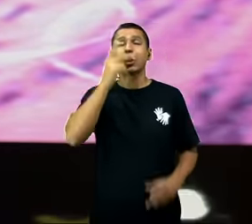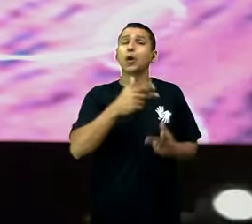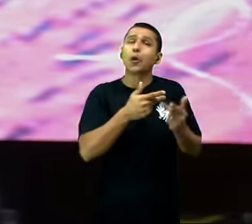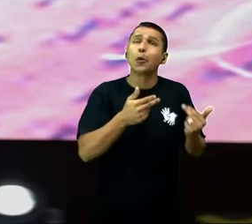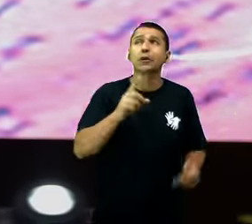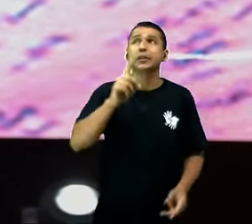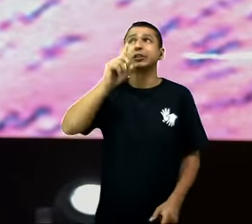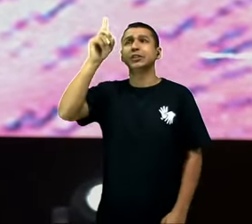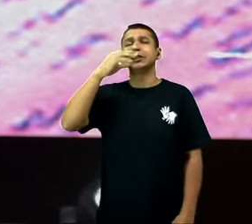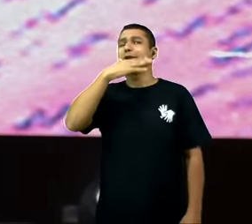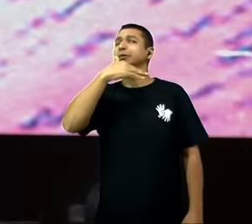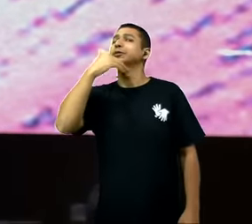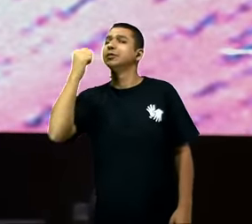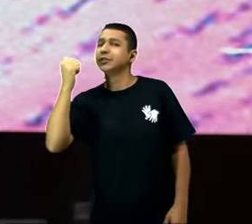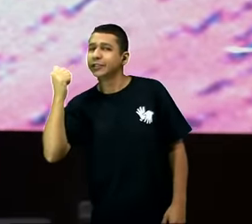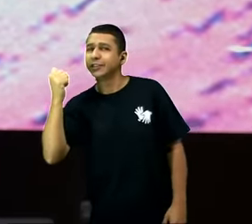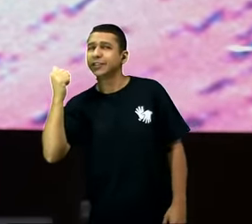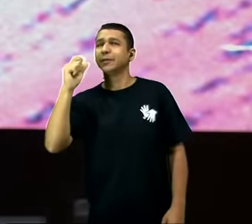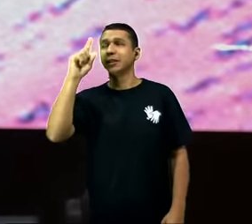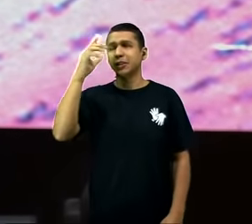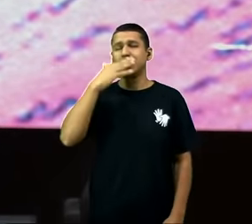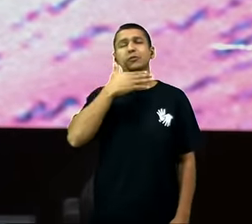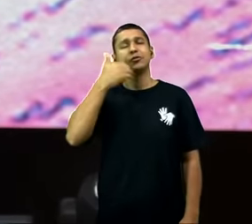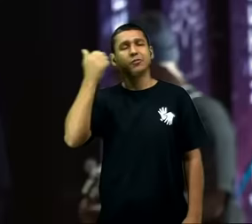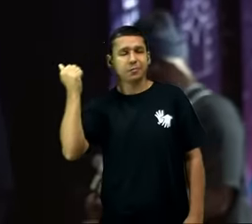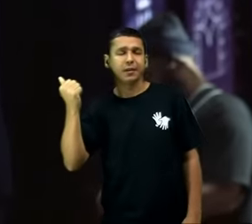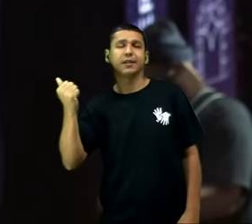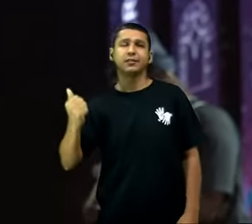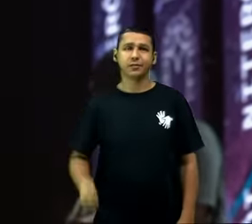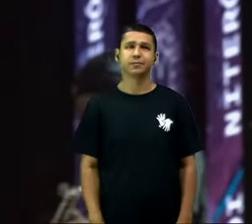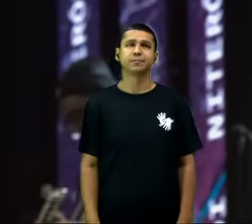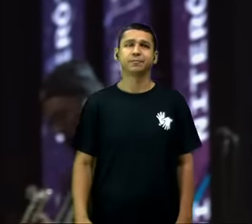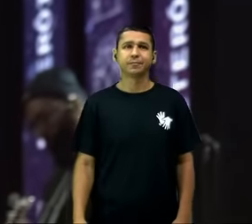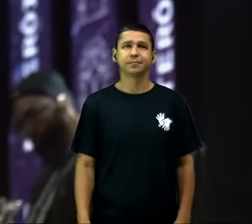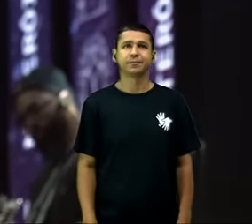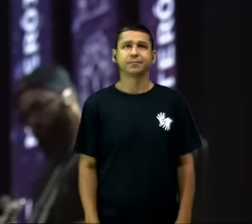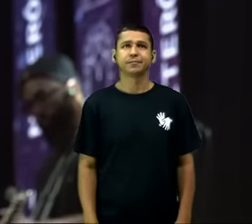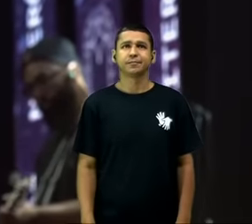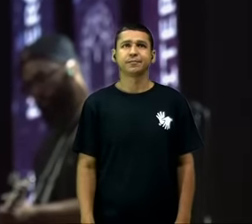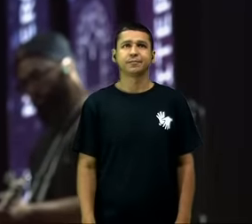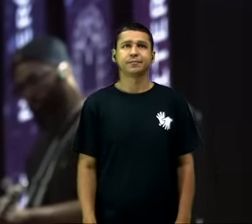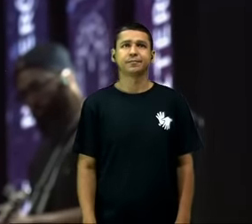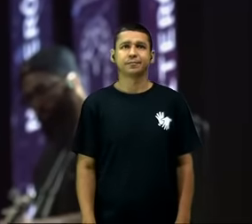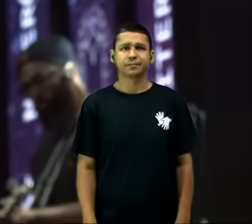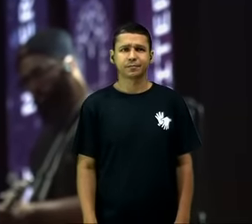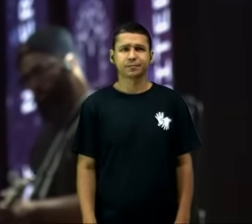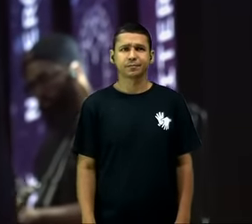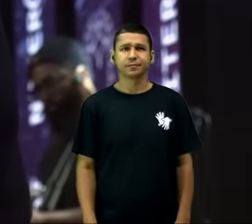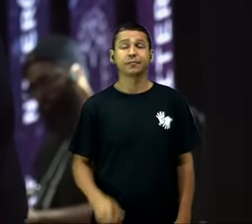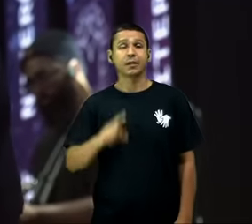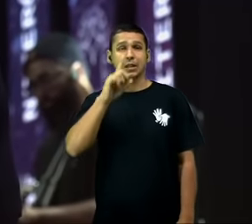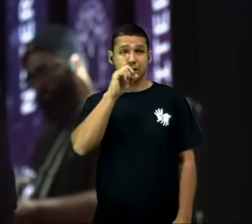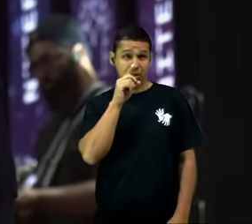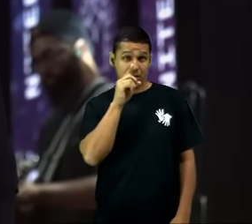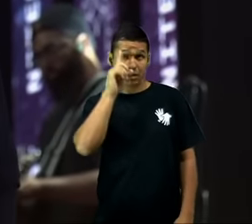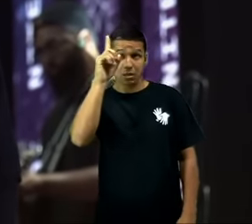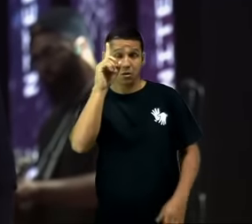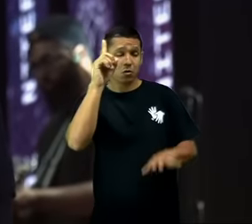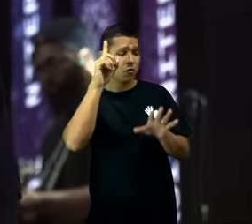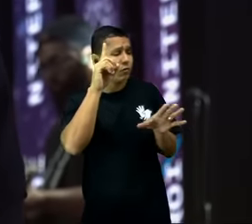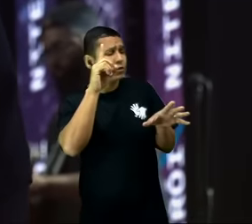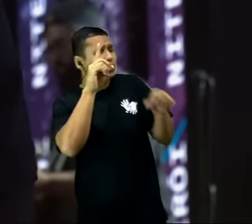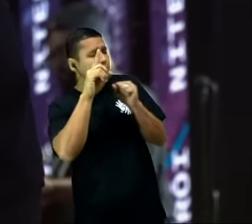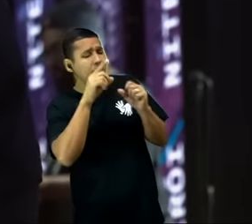e Deus. Pô, você não entendeu o que eu peguei? Pelo amor de Deus. Escute o que eu vou dizer. Deus vai te levar em ambientes que